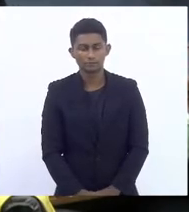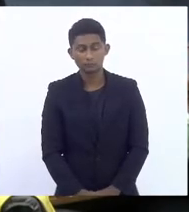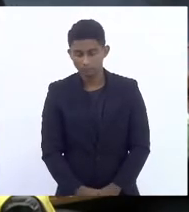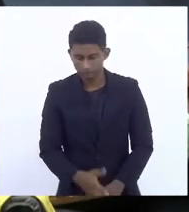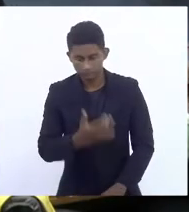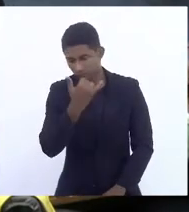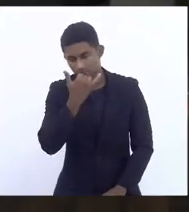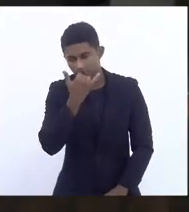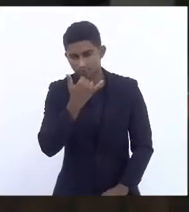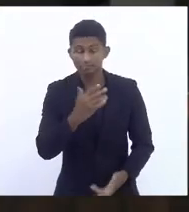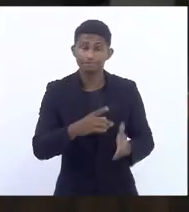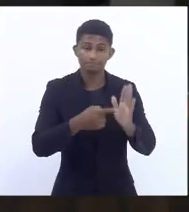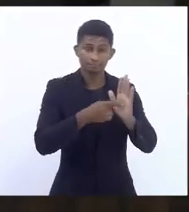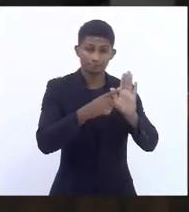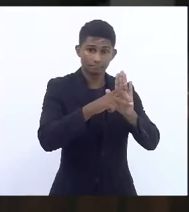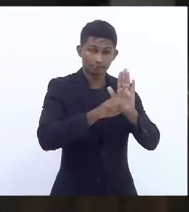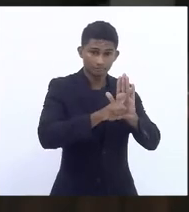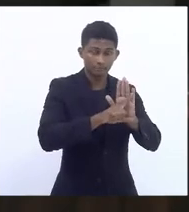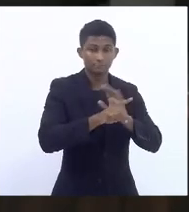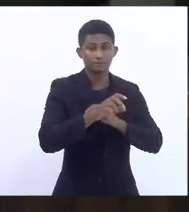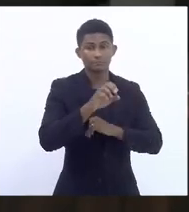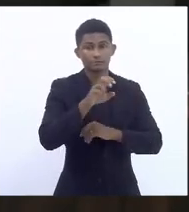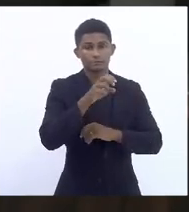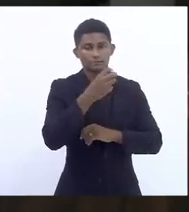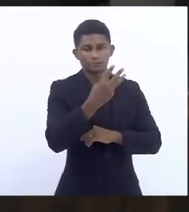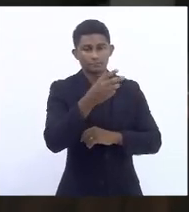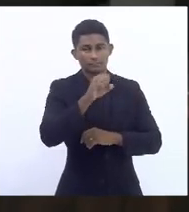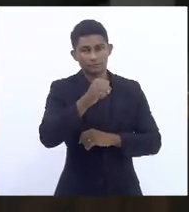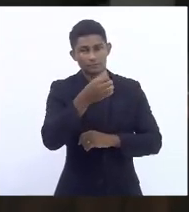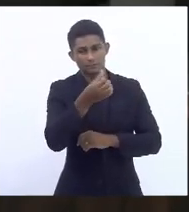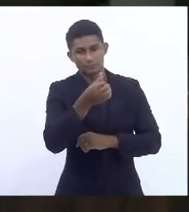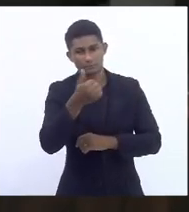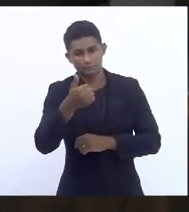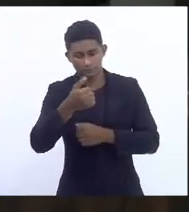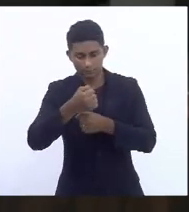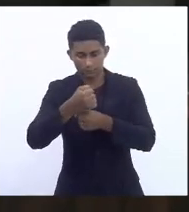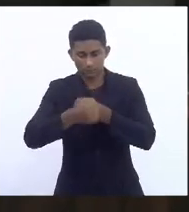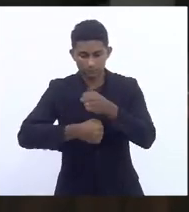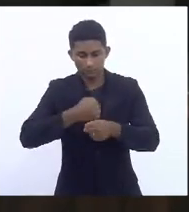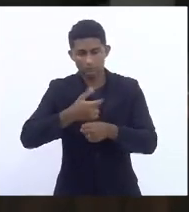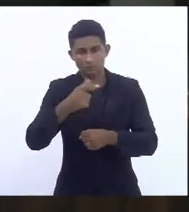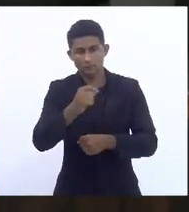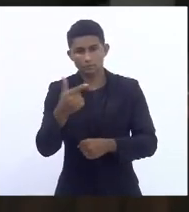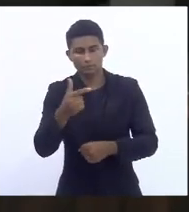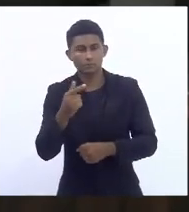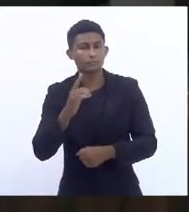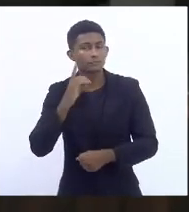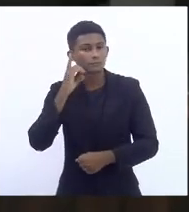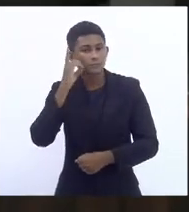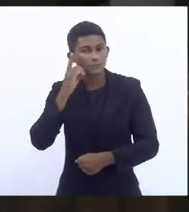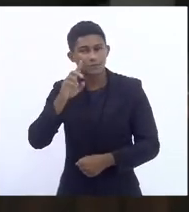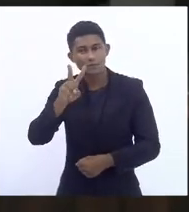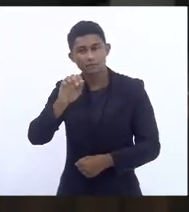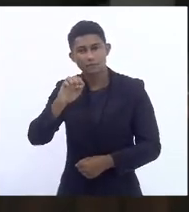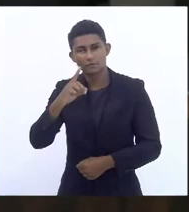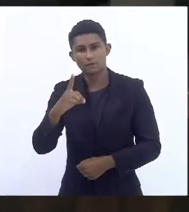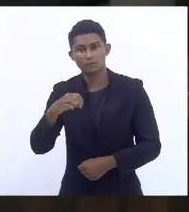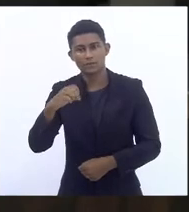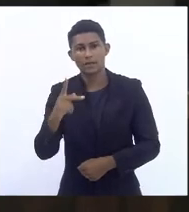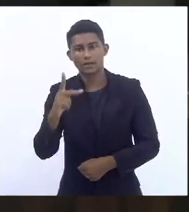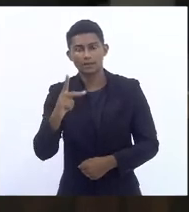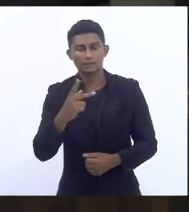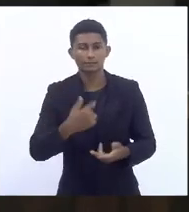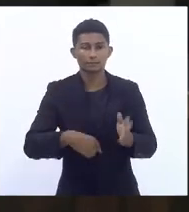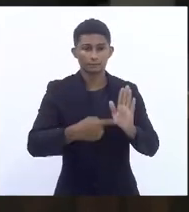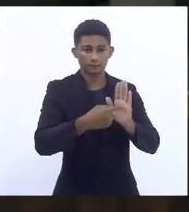projeto de lei 3861 de 22, deputado autoria, deputado Valdeque Carneiro, projeto de lei 1662